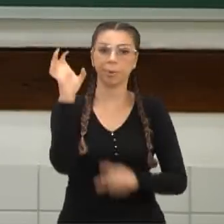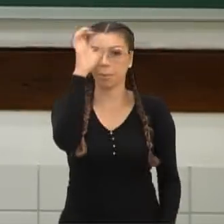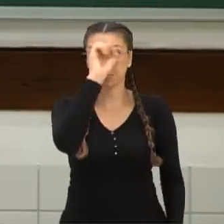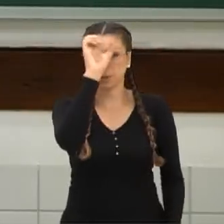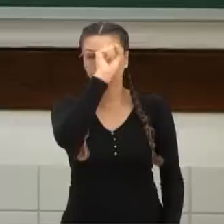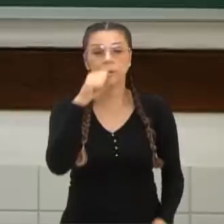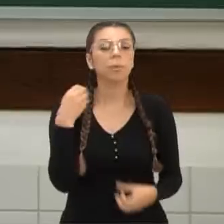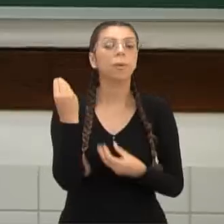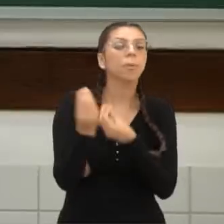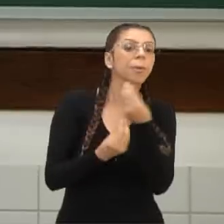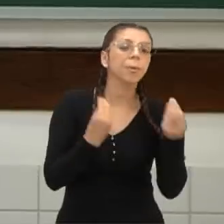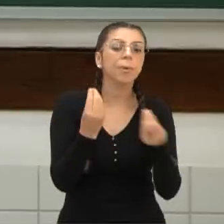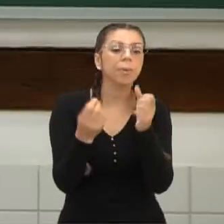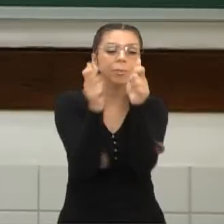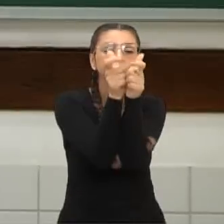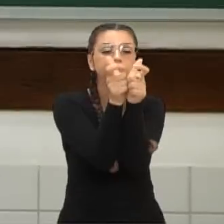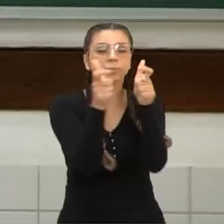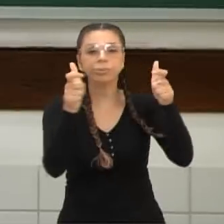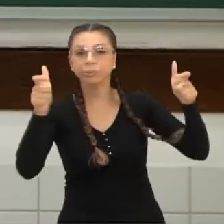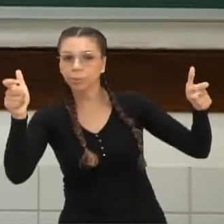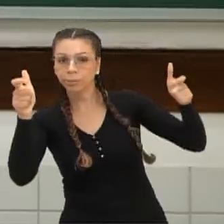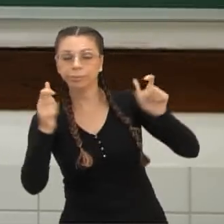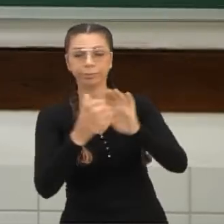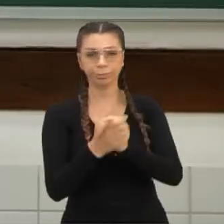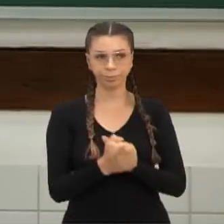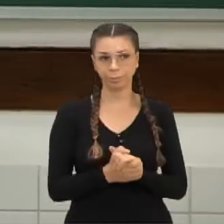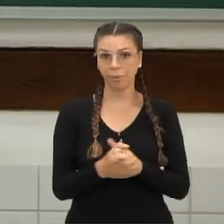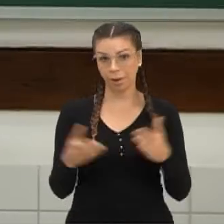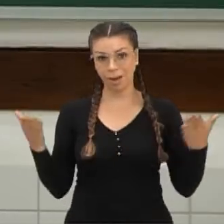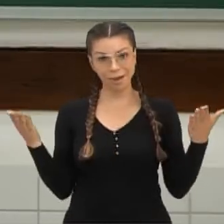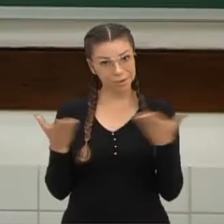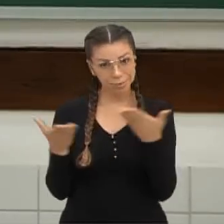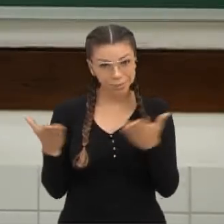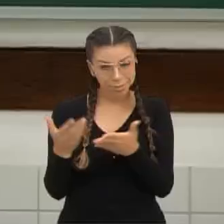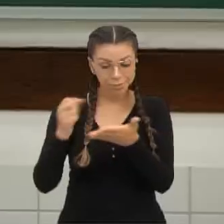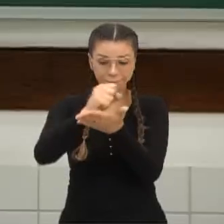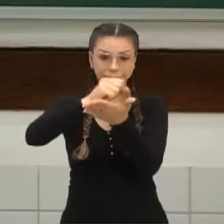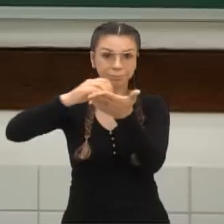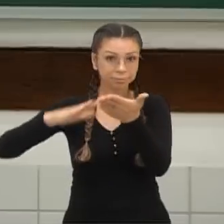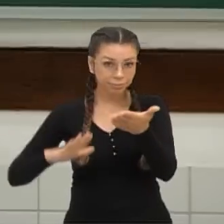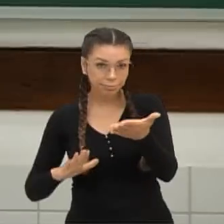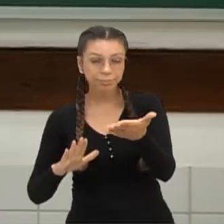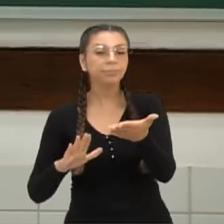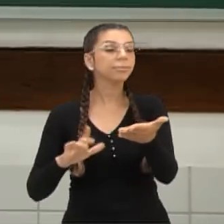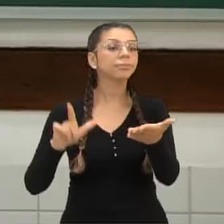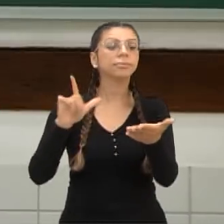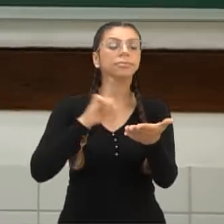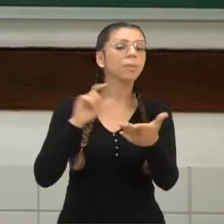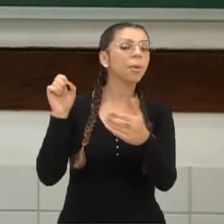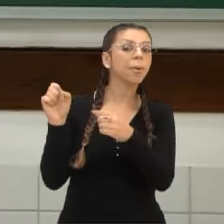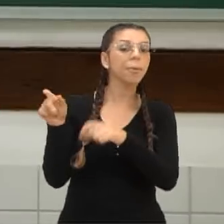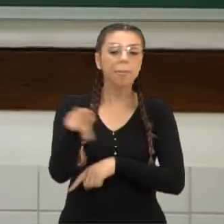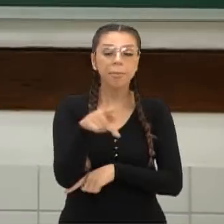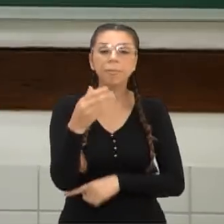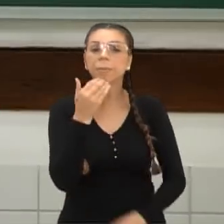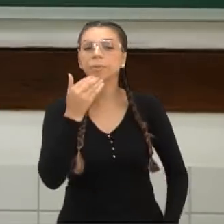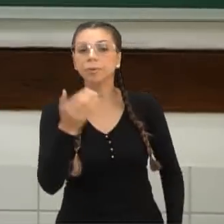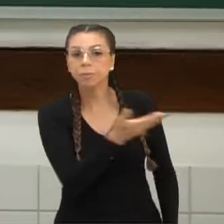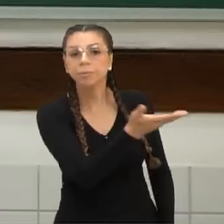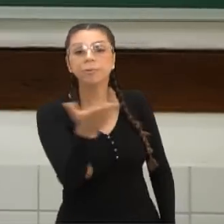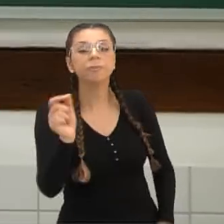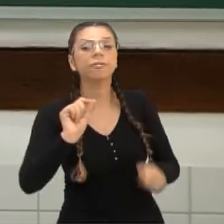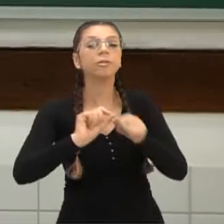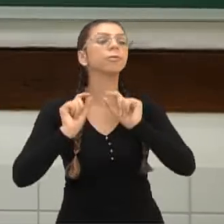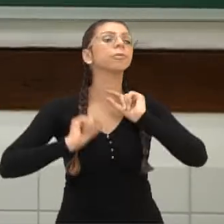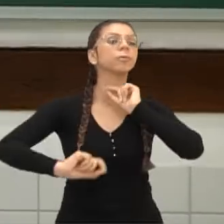Que ampliar é aumentar. Agora, nesse exercício aqui, a professora vai pedir para vocês fazerem o